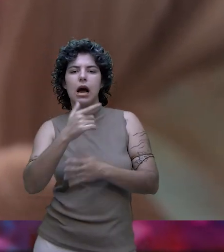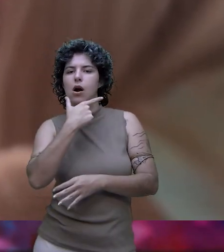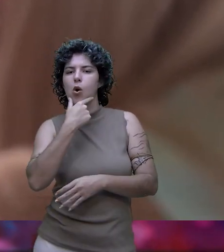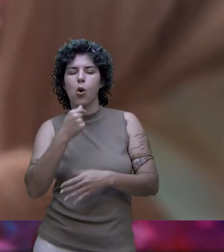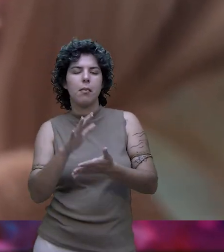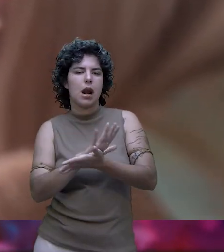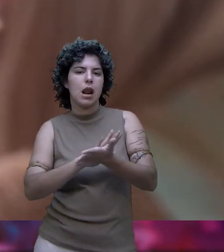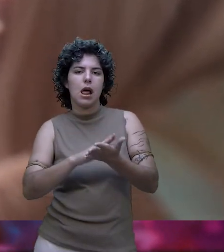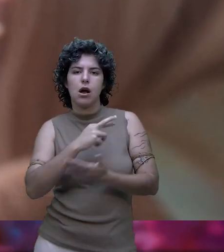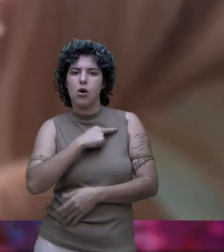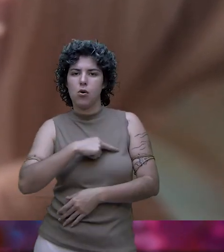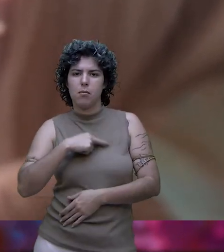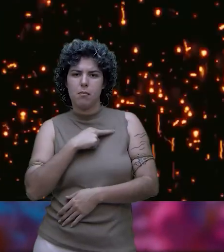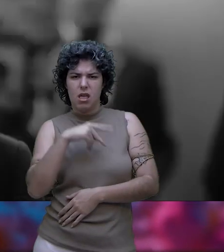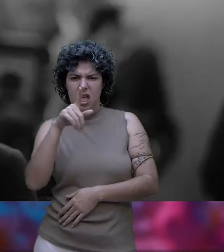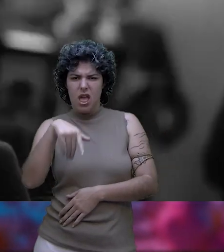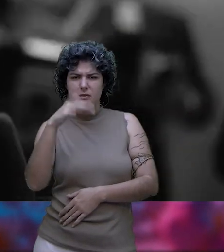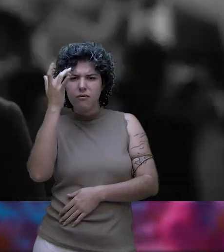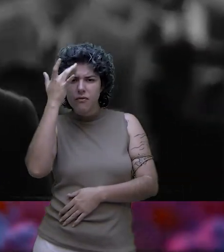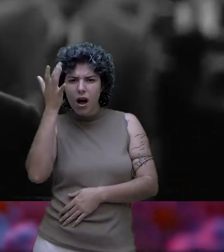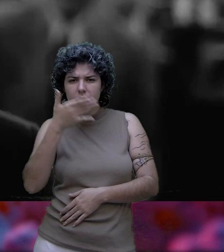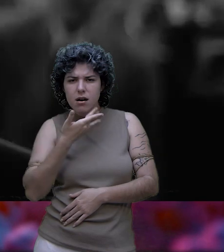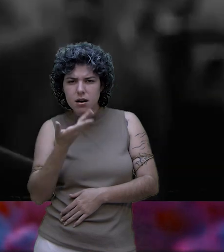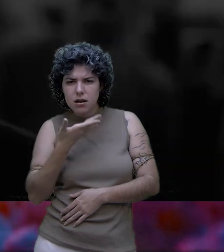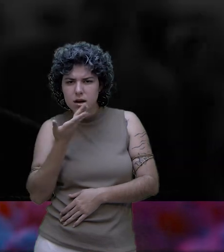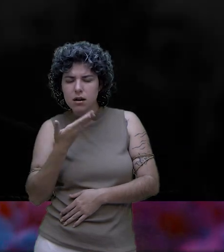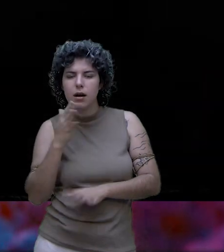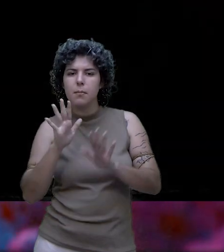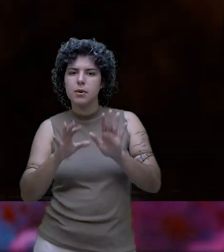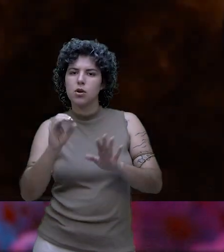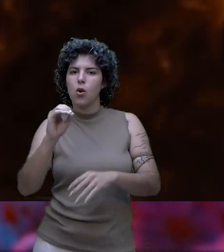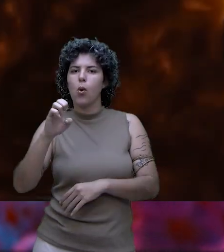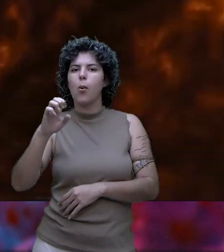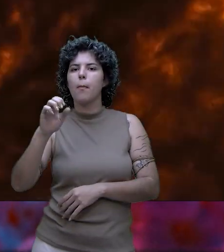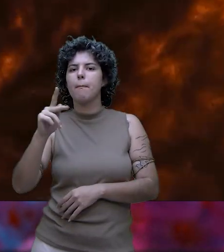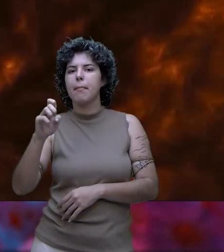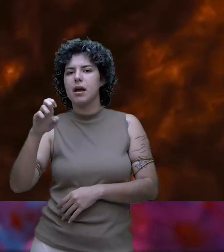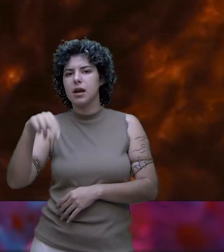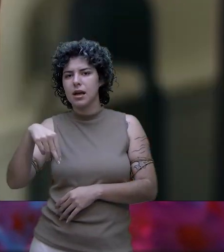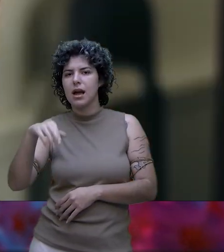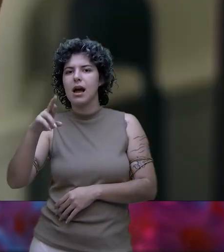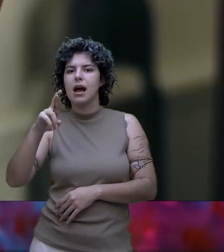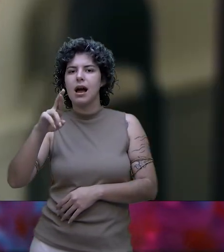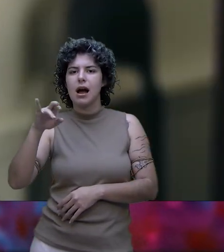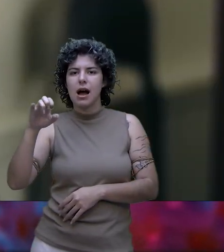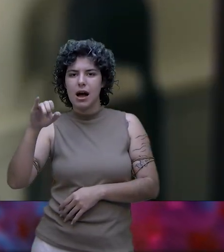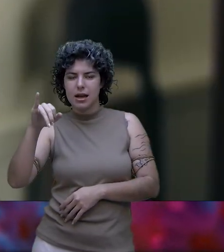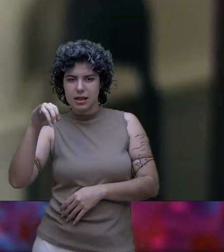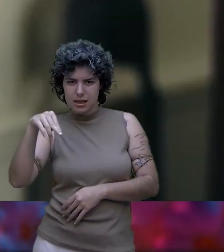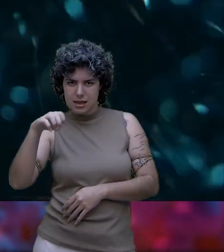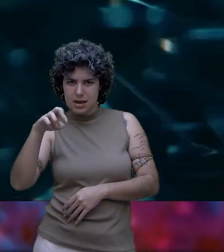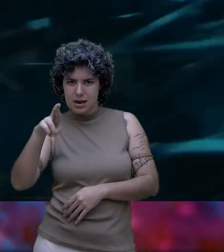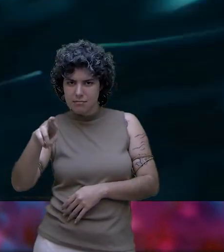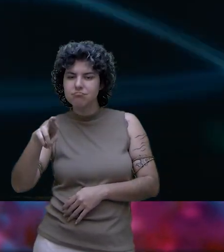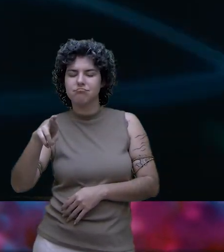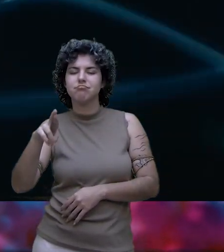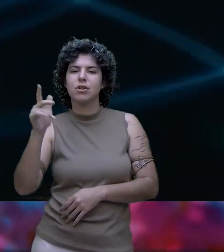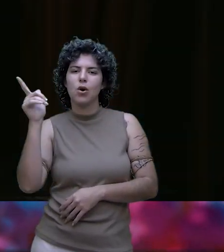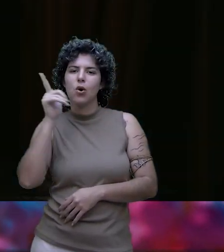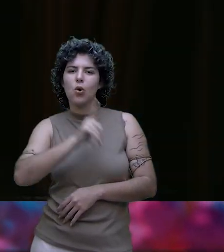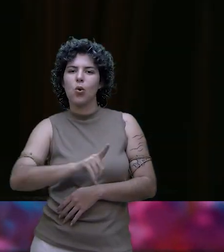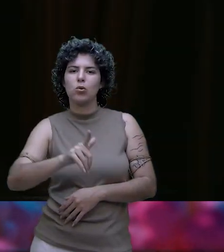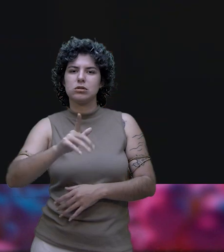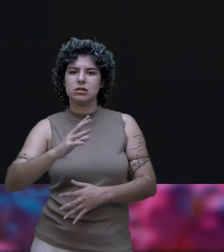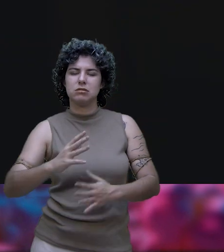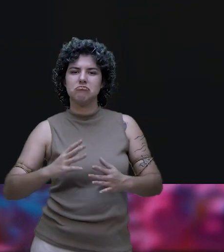romance. Parece fácil? Pois Oppenheimer, vencedor do Oscar de melhor filme em 2023, e ele não foi exceção da regra,